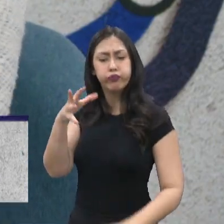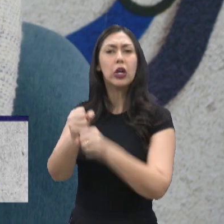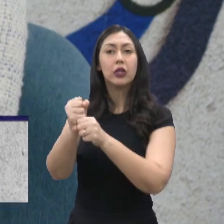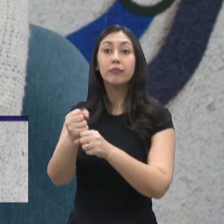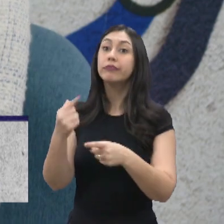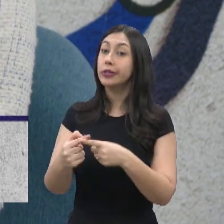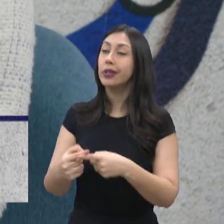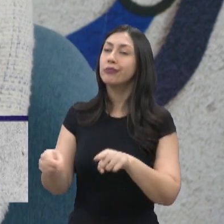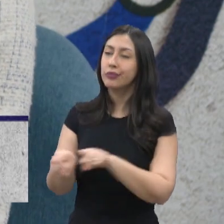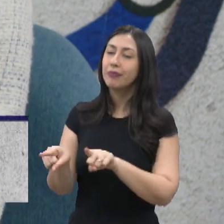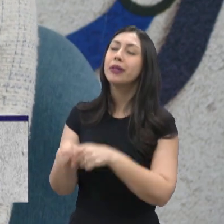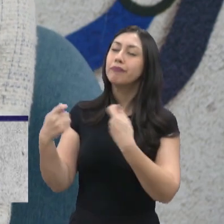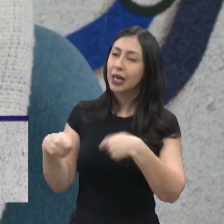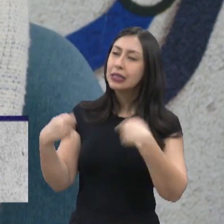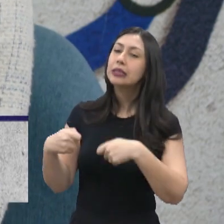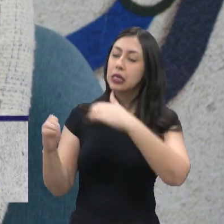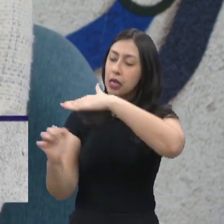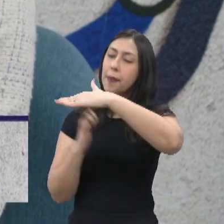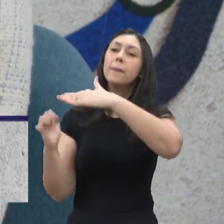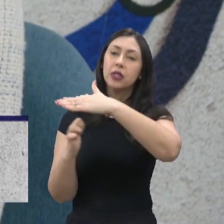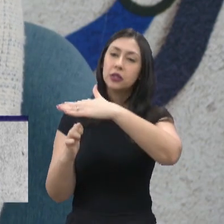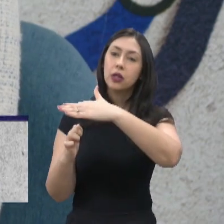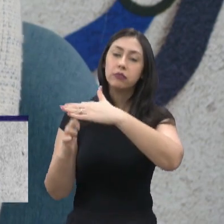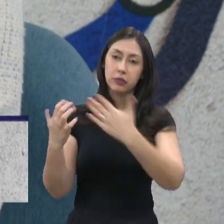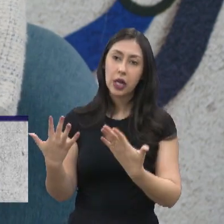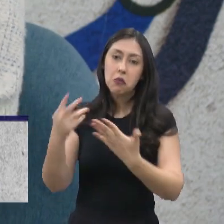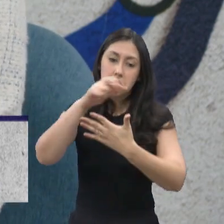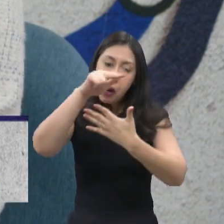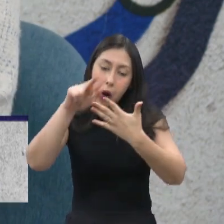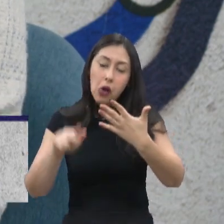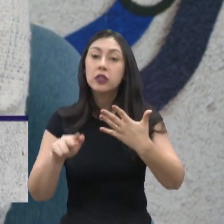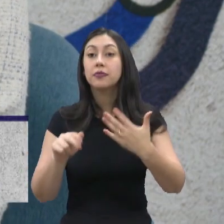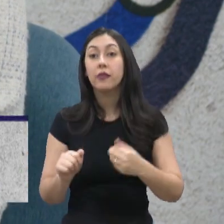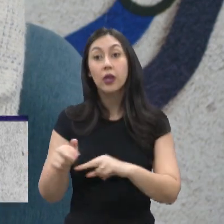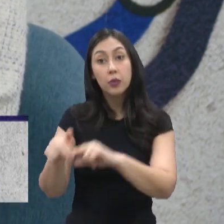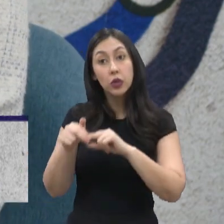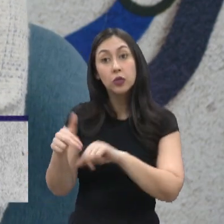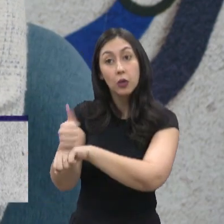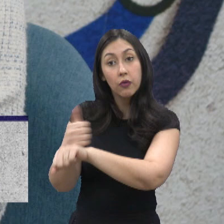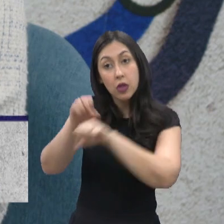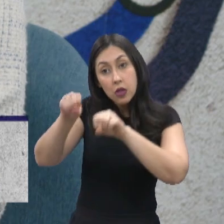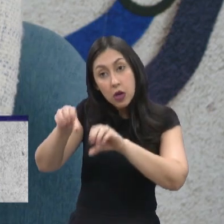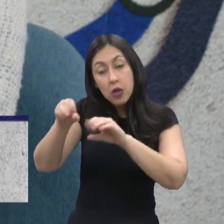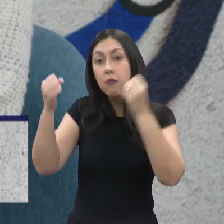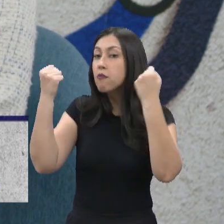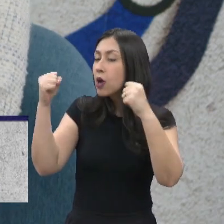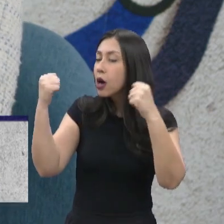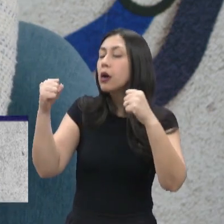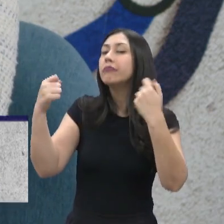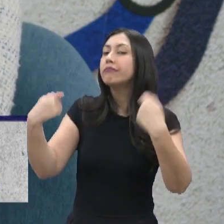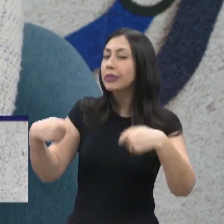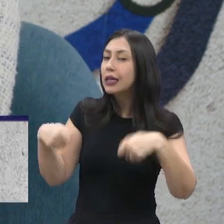para a gente fazer prosperar uma empresa que depende aí, né, de muitas coisas rodando. Então, o profissional de educação física precisa se preparar muito com